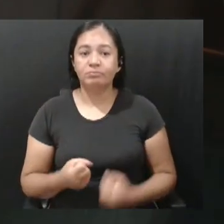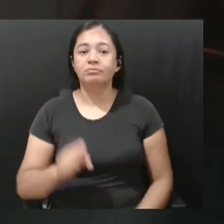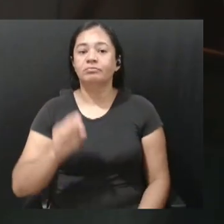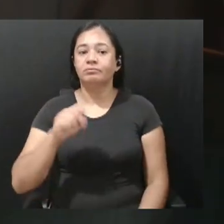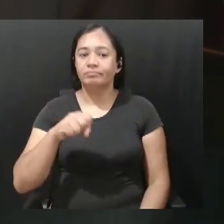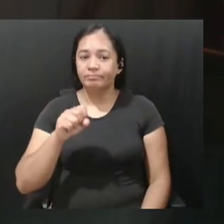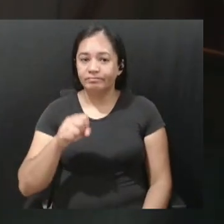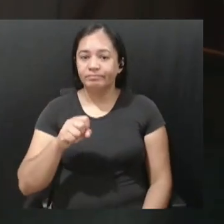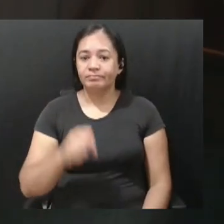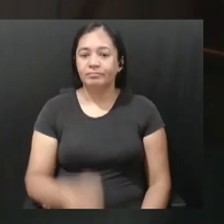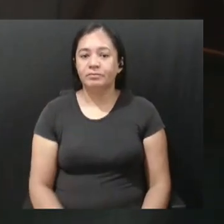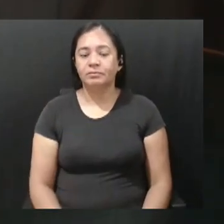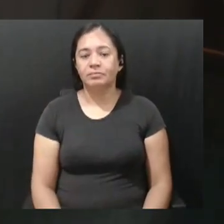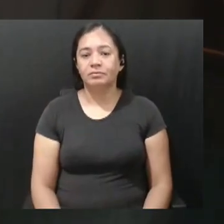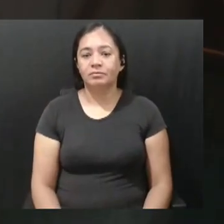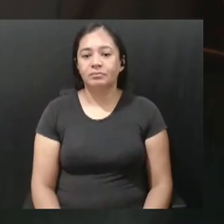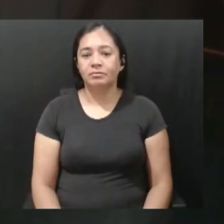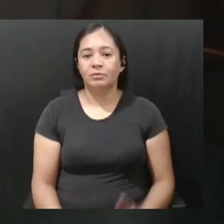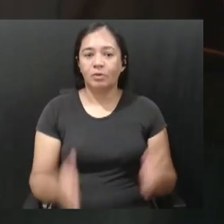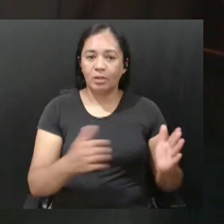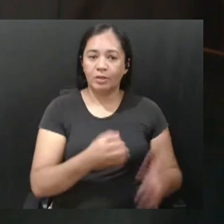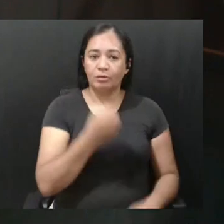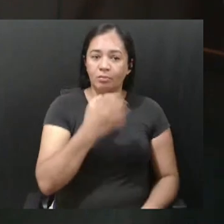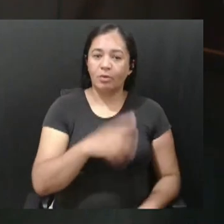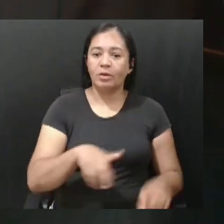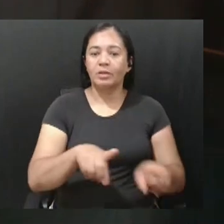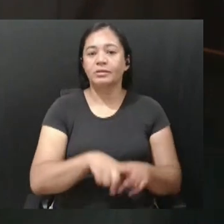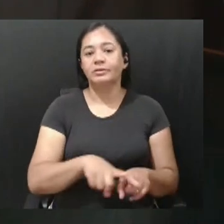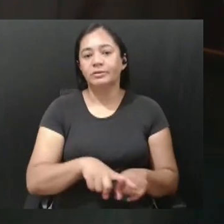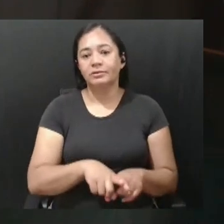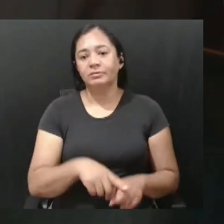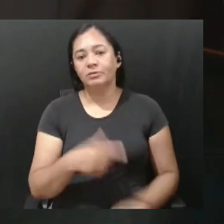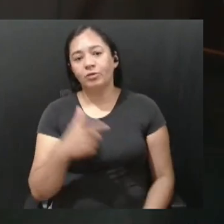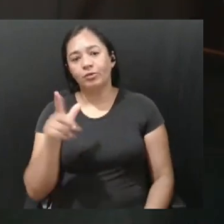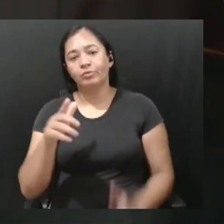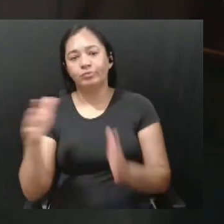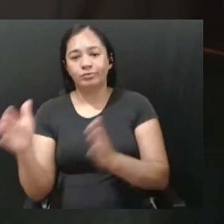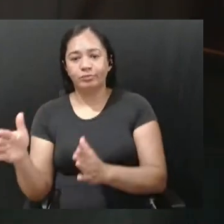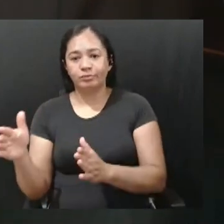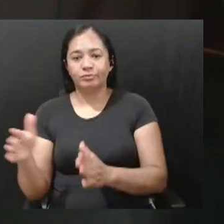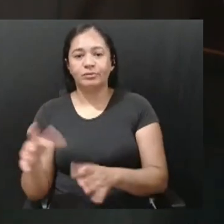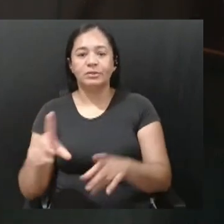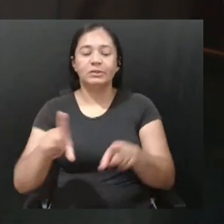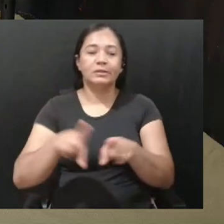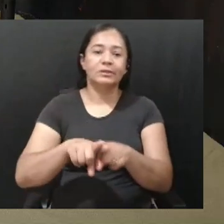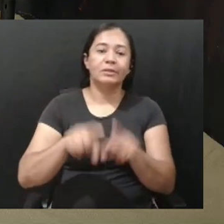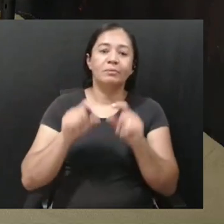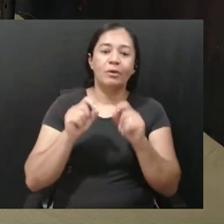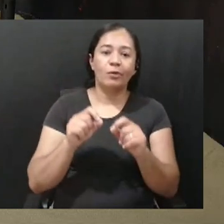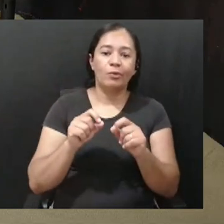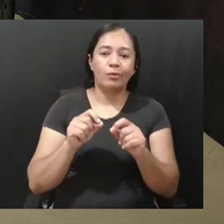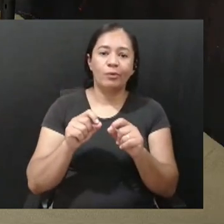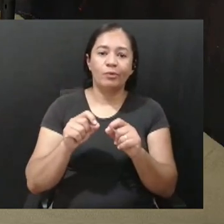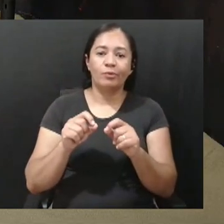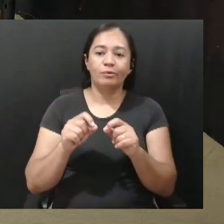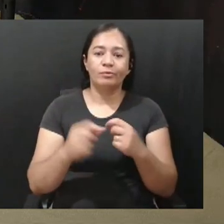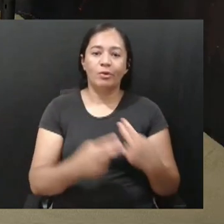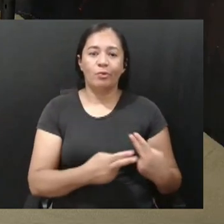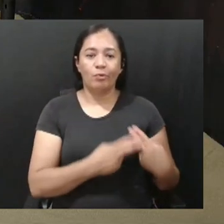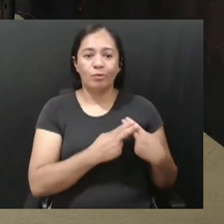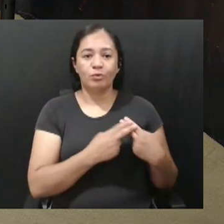para o lado bom quanto para o lado não tão bom assim. E aí a questão aí aliada ao luto, como é que a gente mantém esse